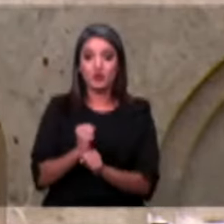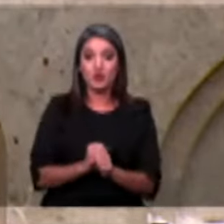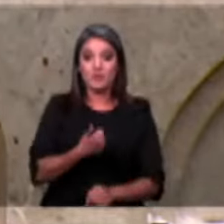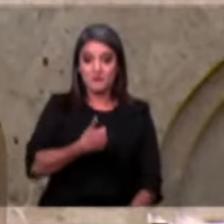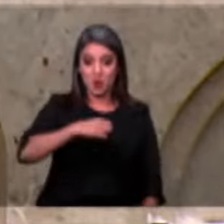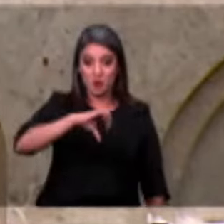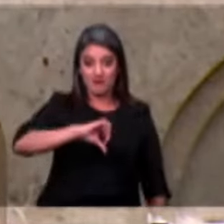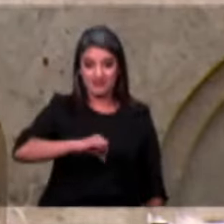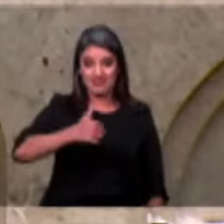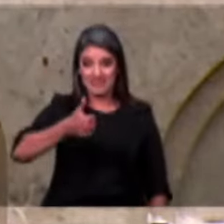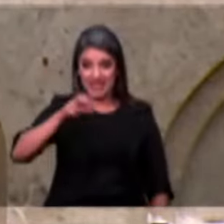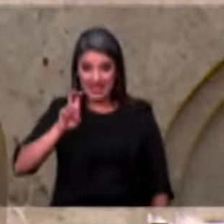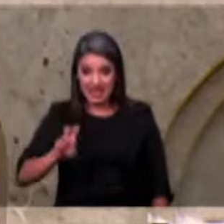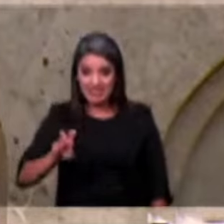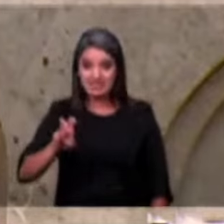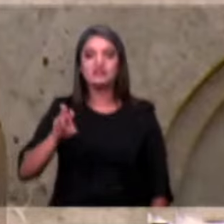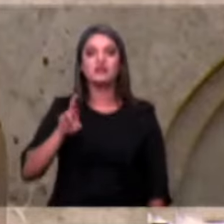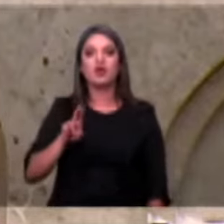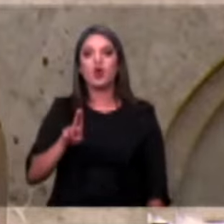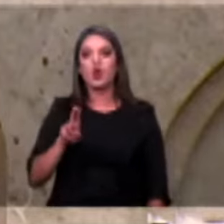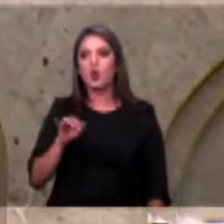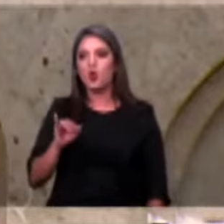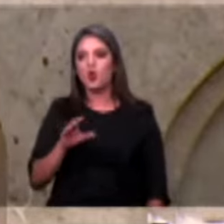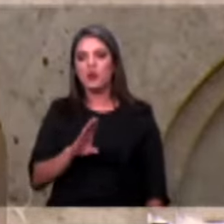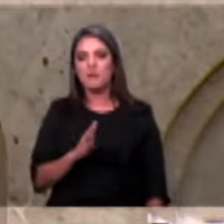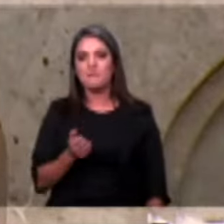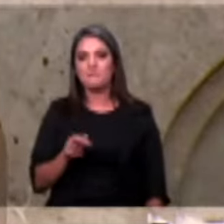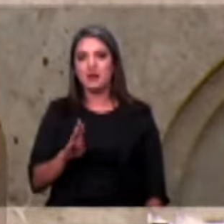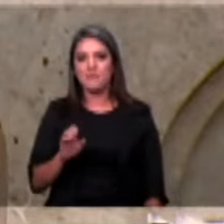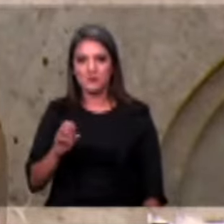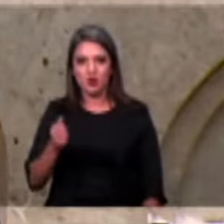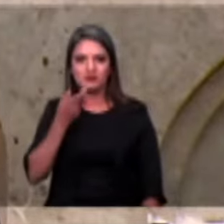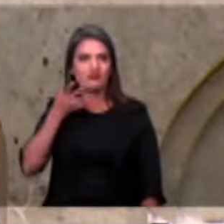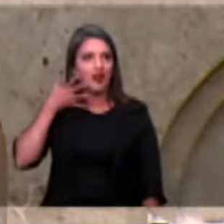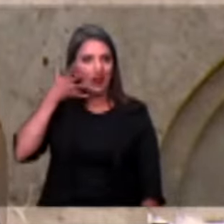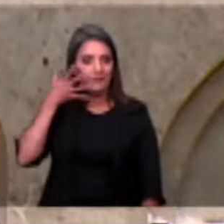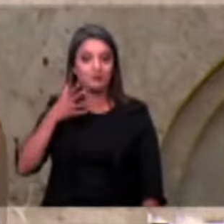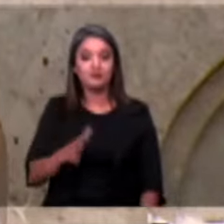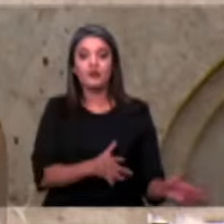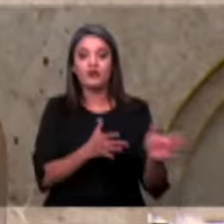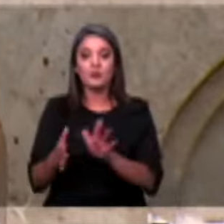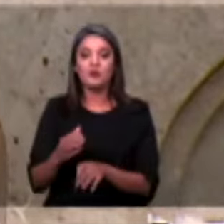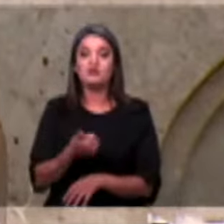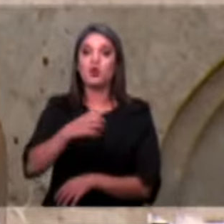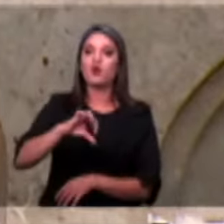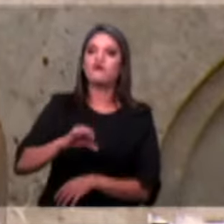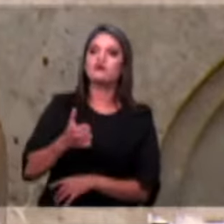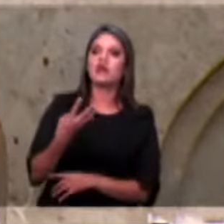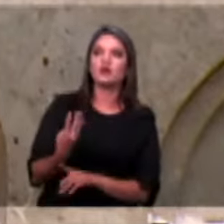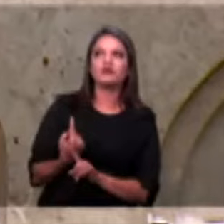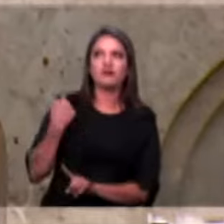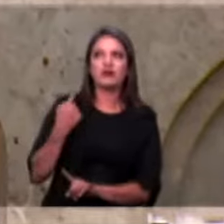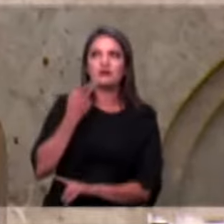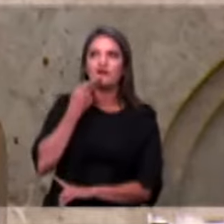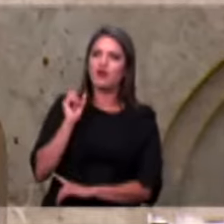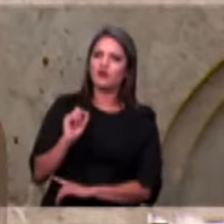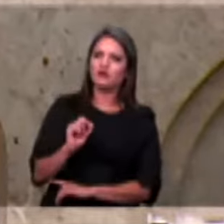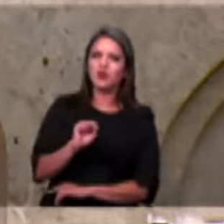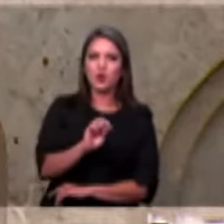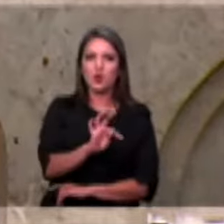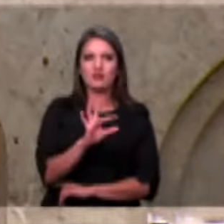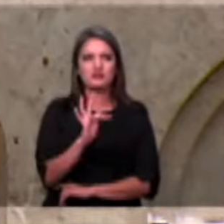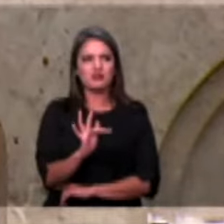1915. E já no debate, em 1914, Rui Barbosa observava: o Supremo